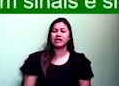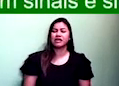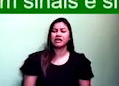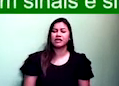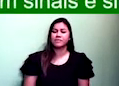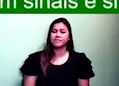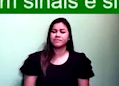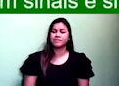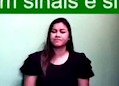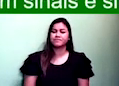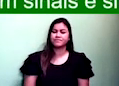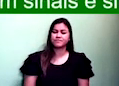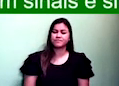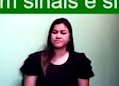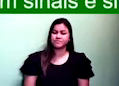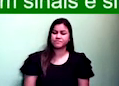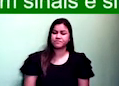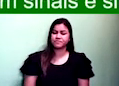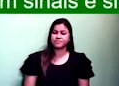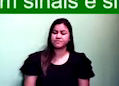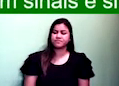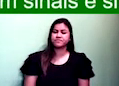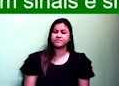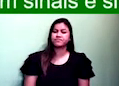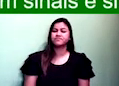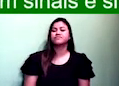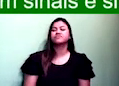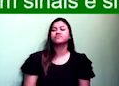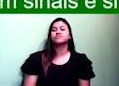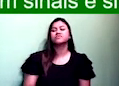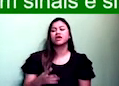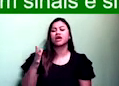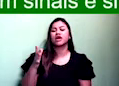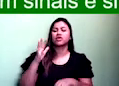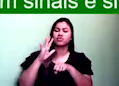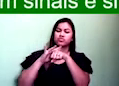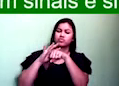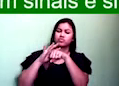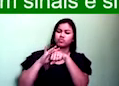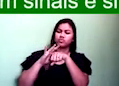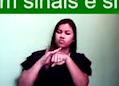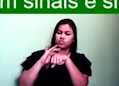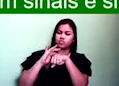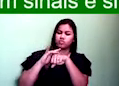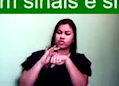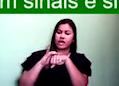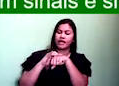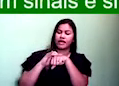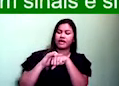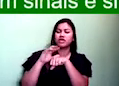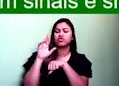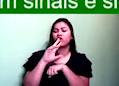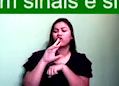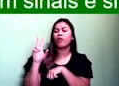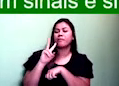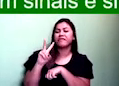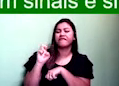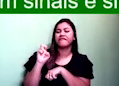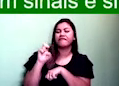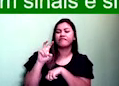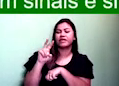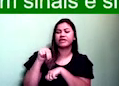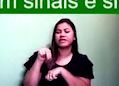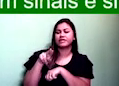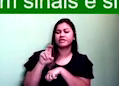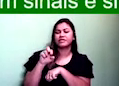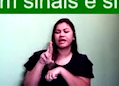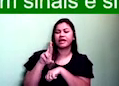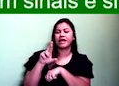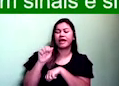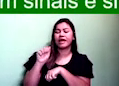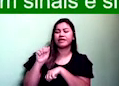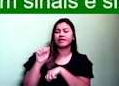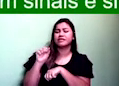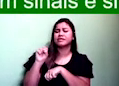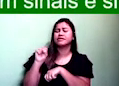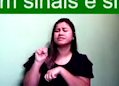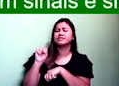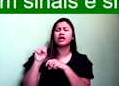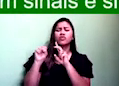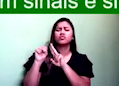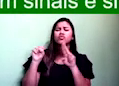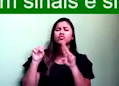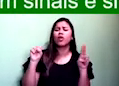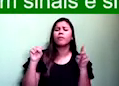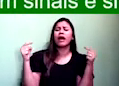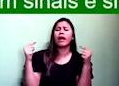São consideradas, né, doenças venéreas em alusão à deusa Vênus, que era a deusa